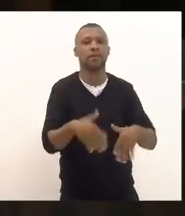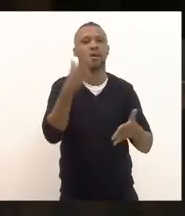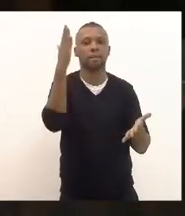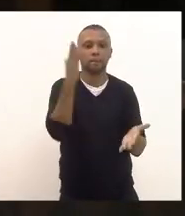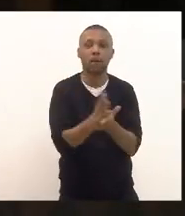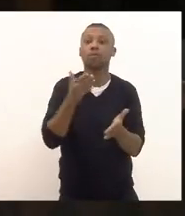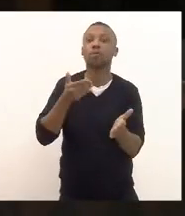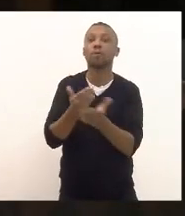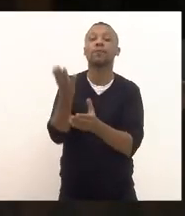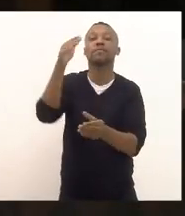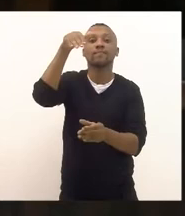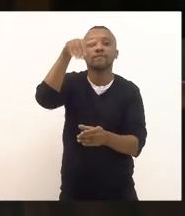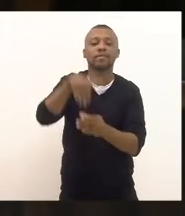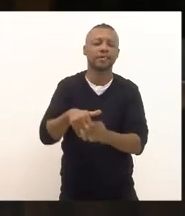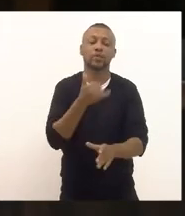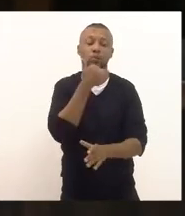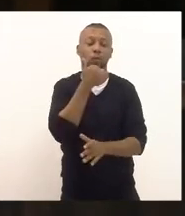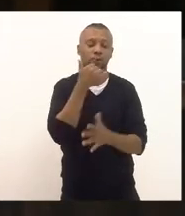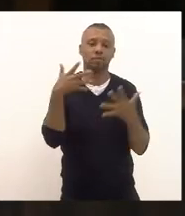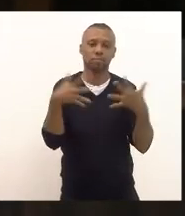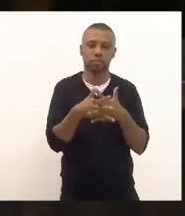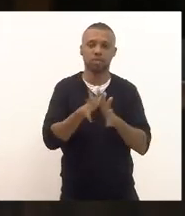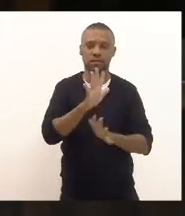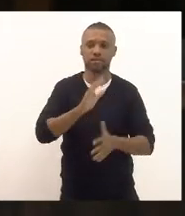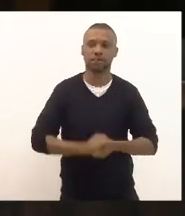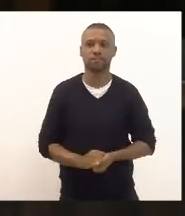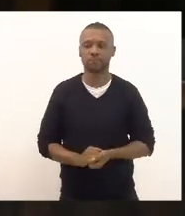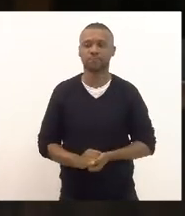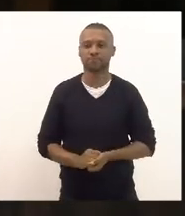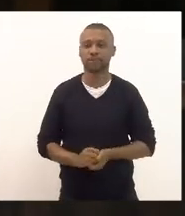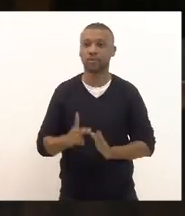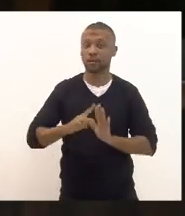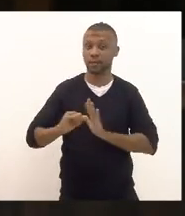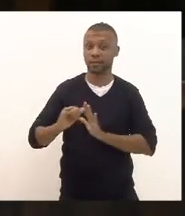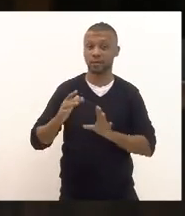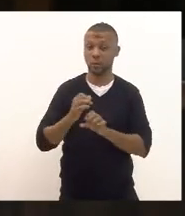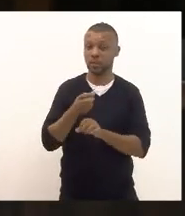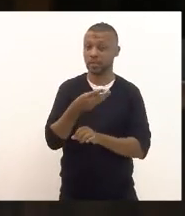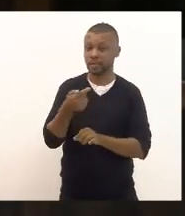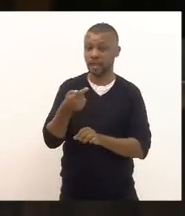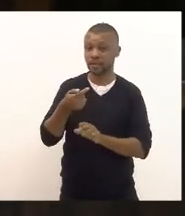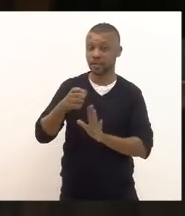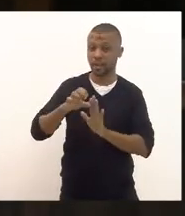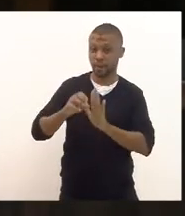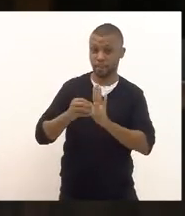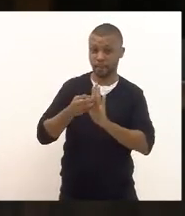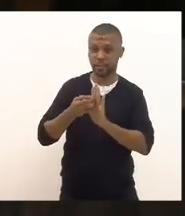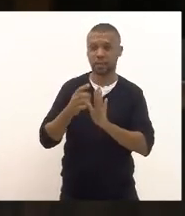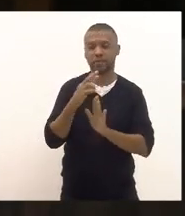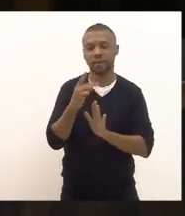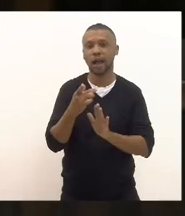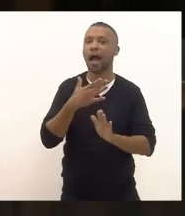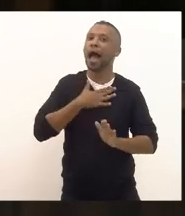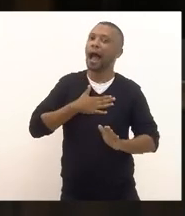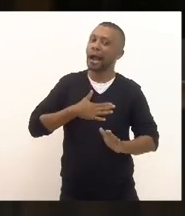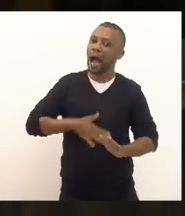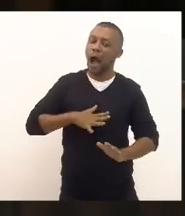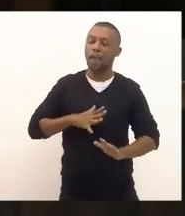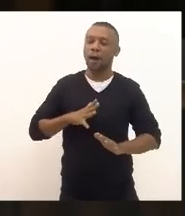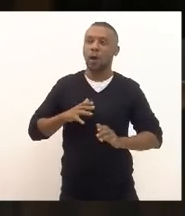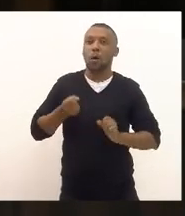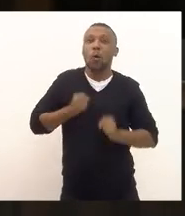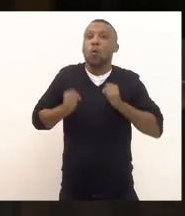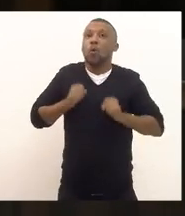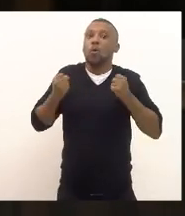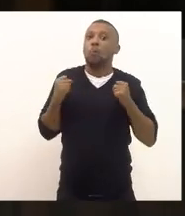em votar perdão o projeto recebeu 37 emendas e vamos acalmar os